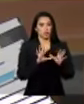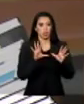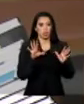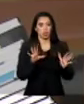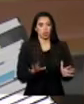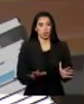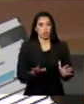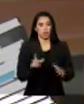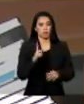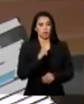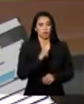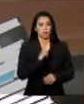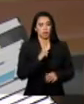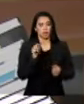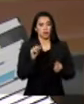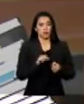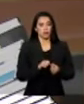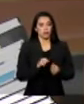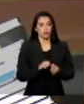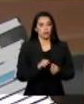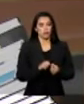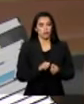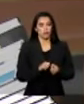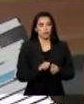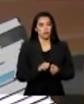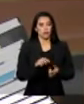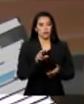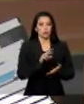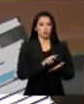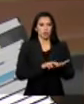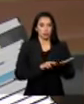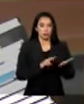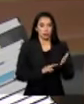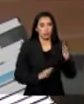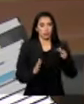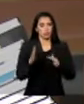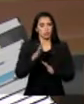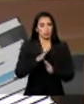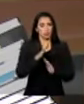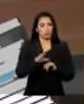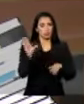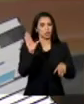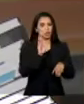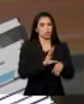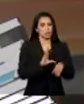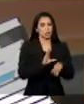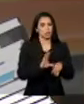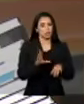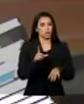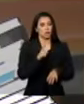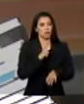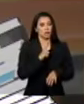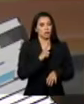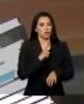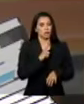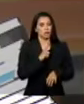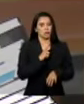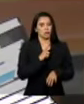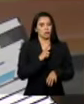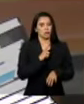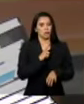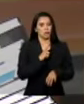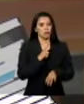do legislador, observados os limites da lei maior, a ensejar a